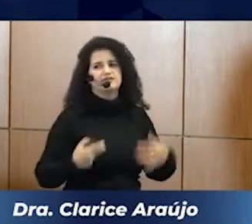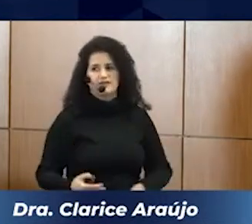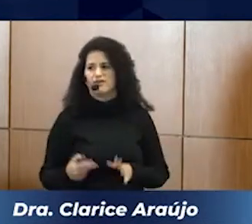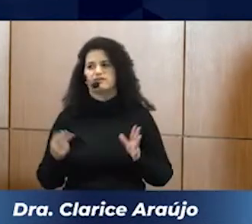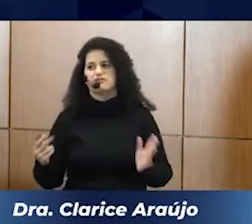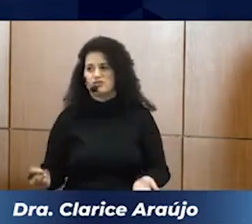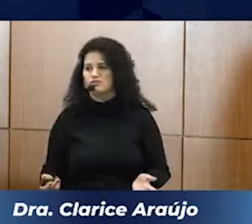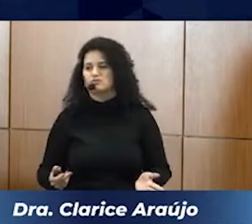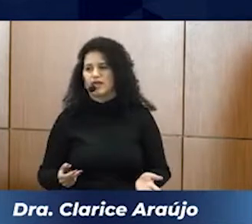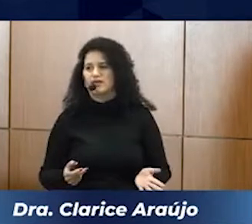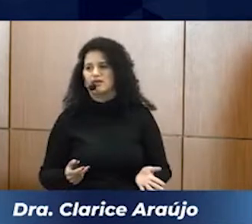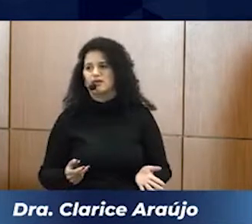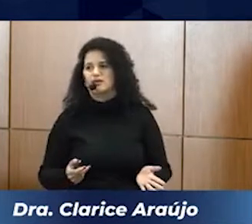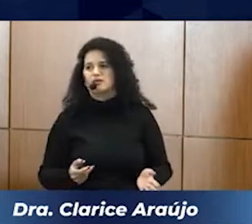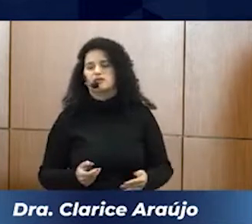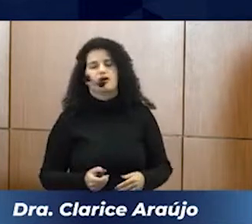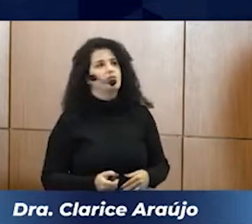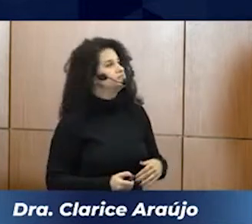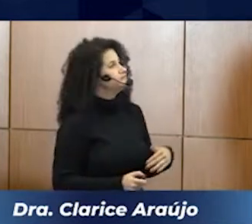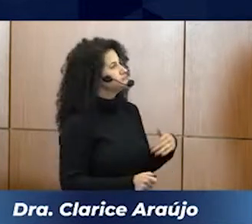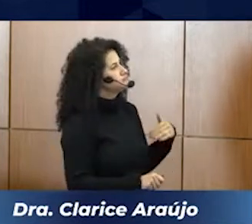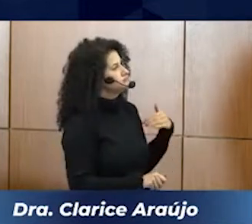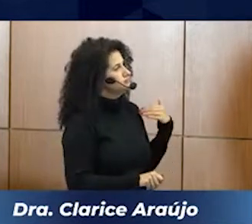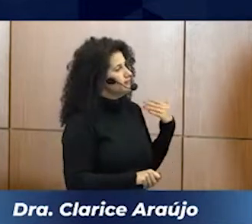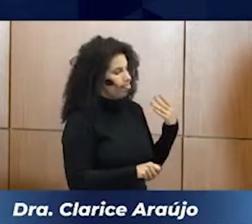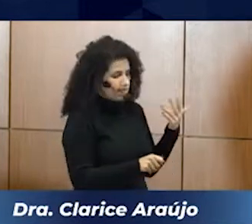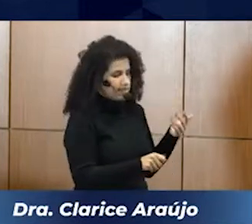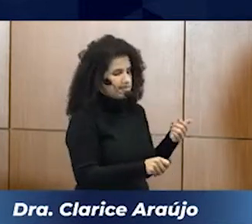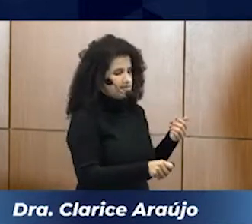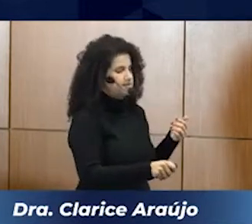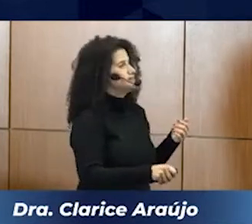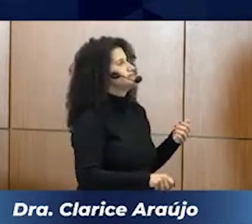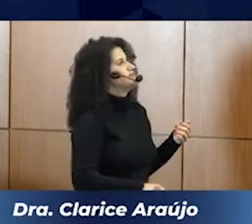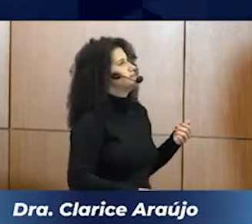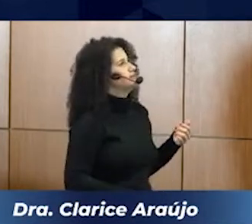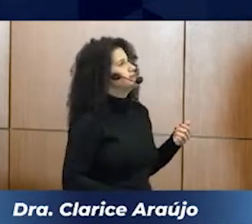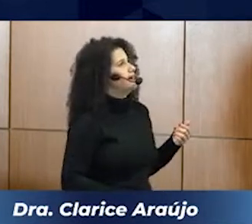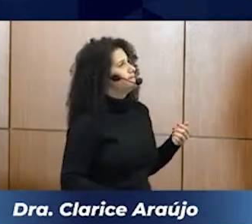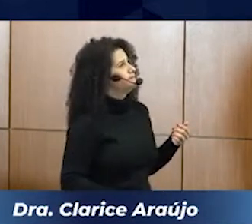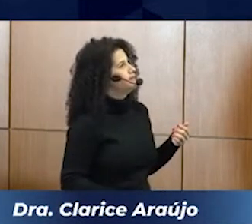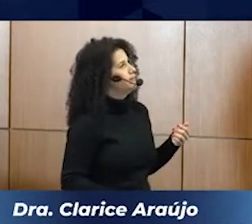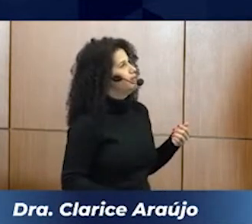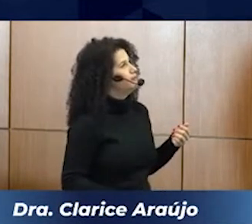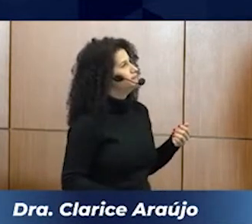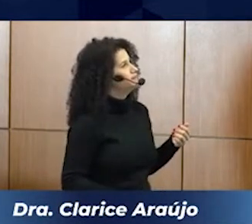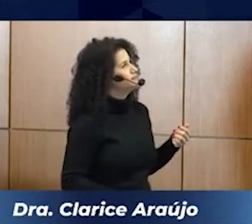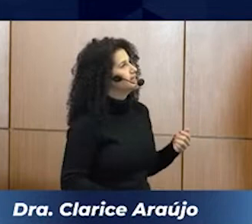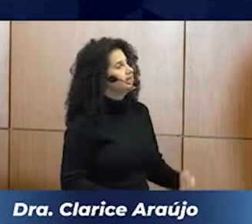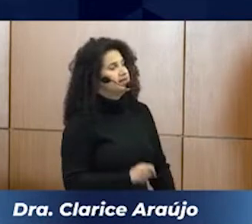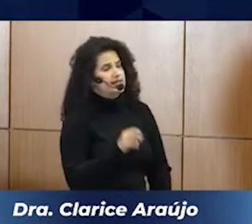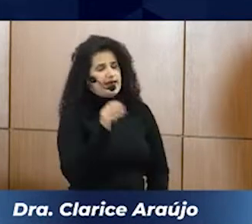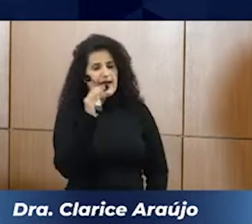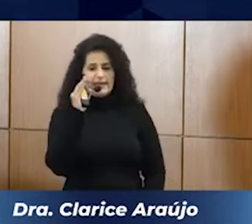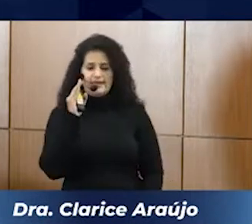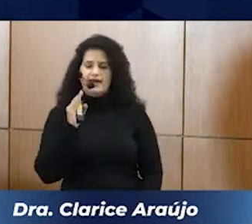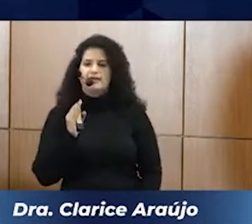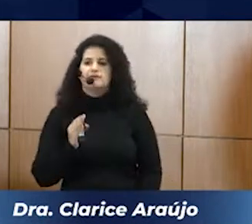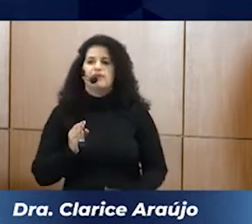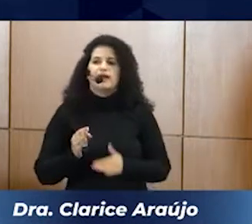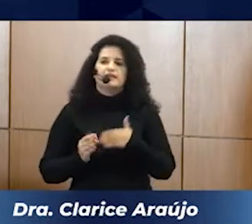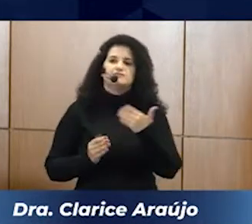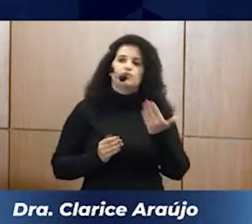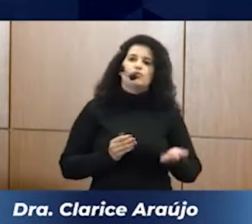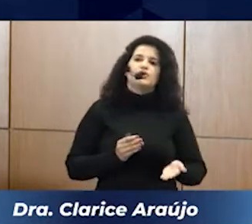que a evidência é feita disso, né? Então, que essa criança vai melhorar, tá bom? E